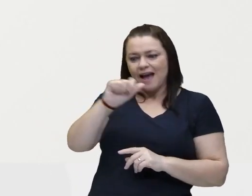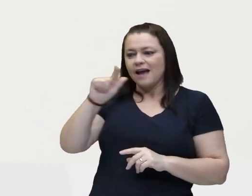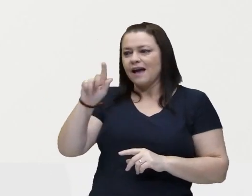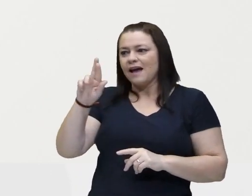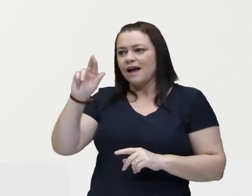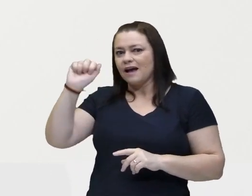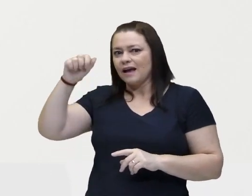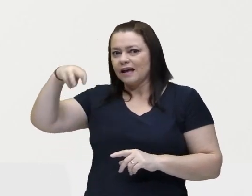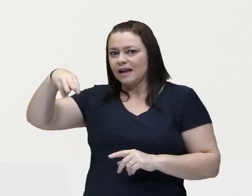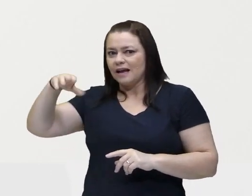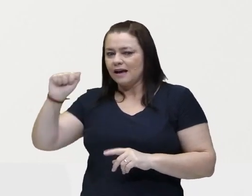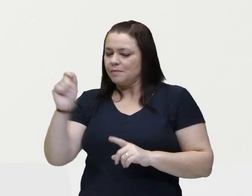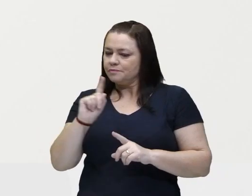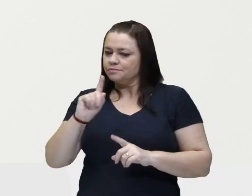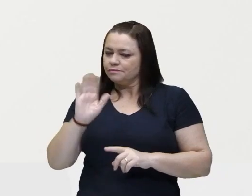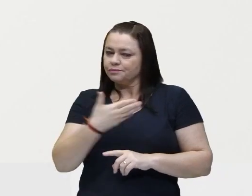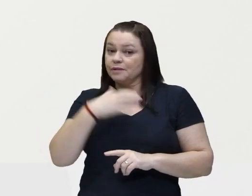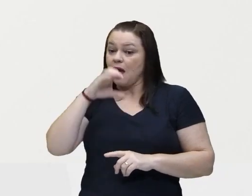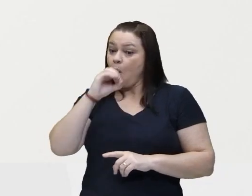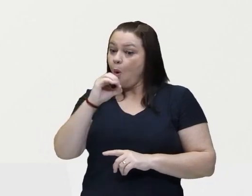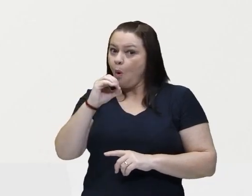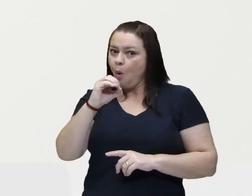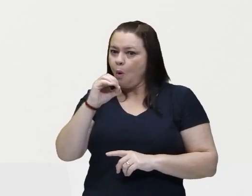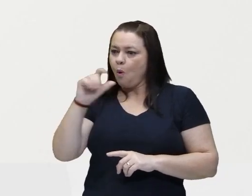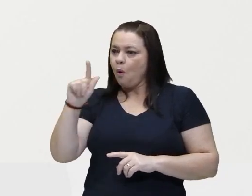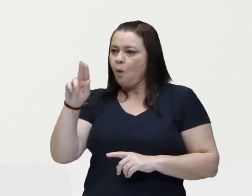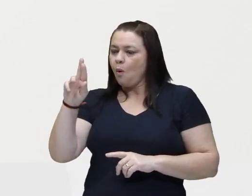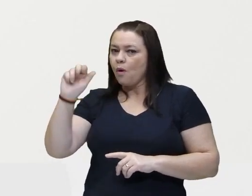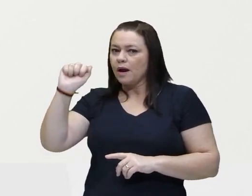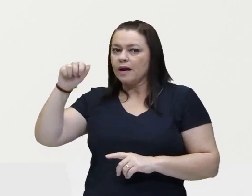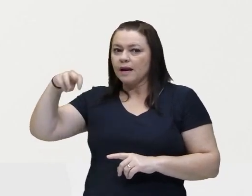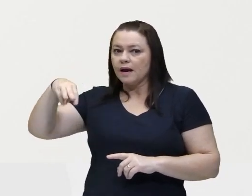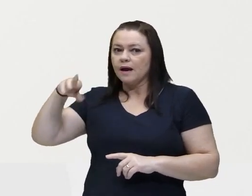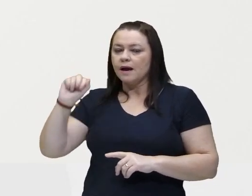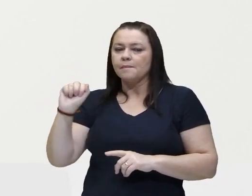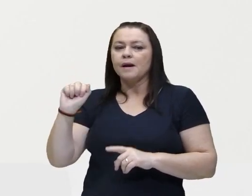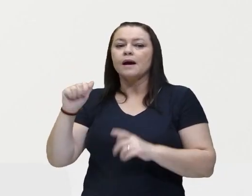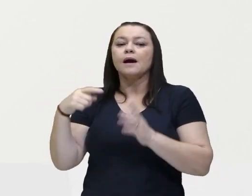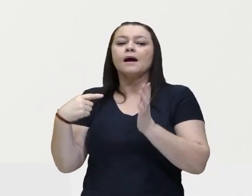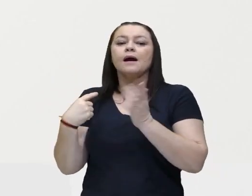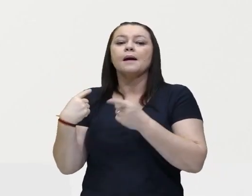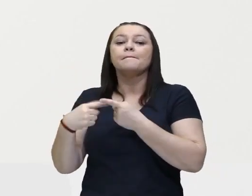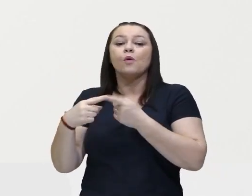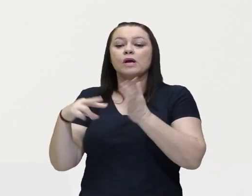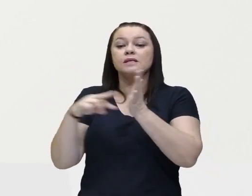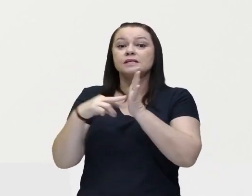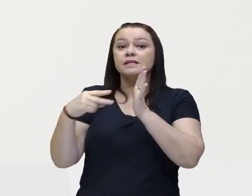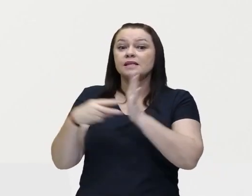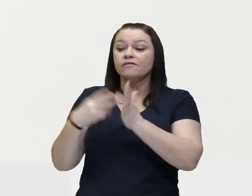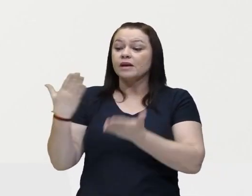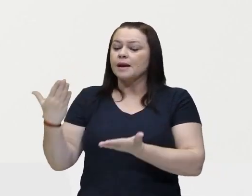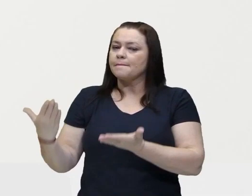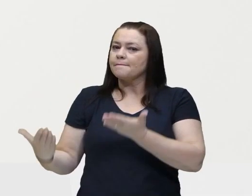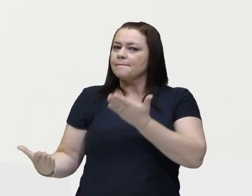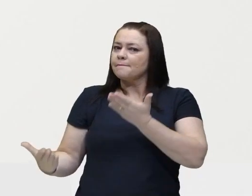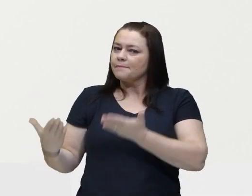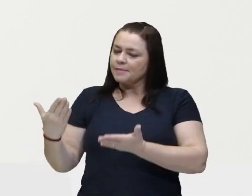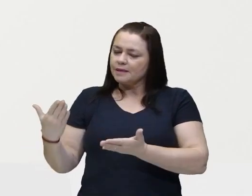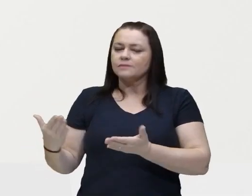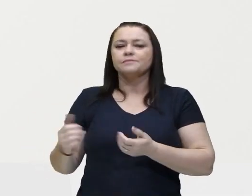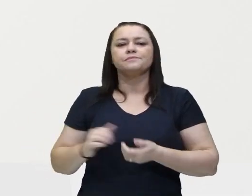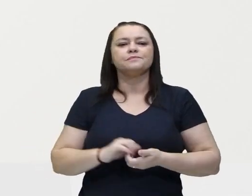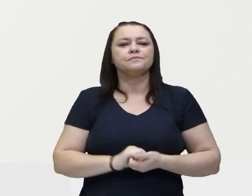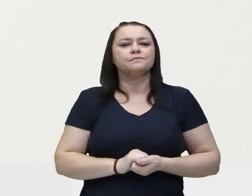quer saber o peso desse ouro em gramas. Muito bem. Então, eu tenho que transformar